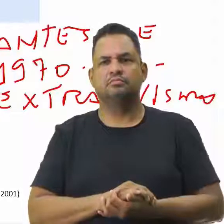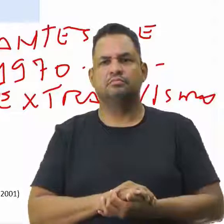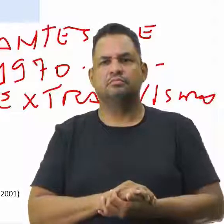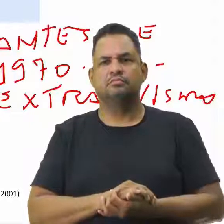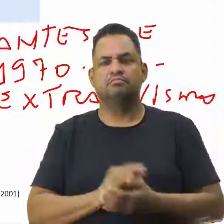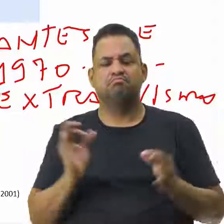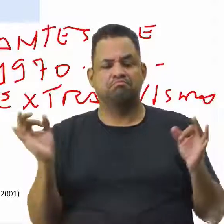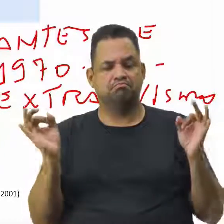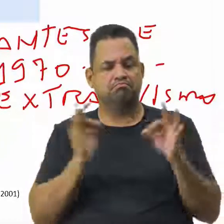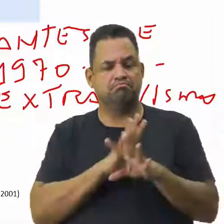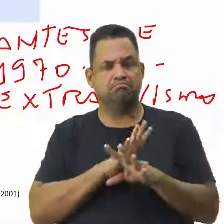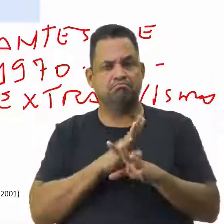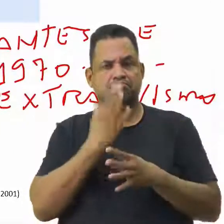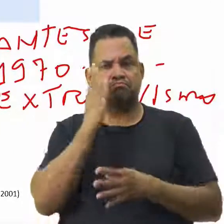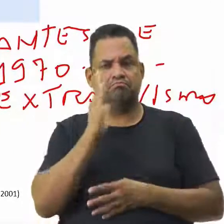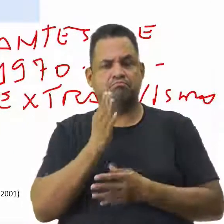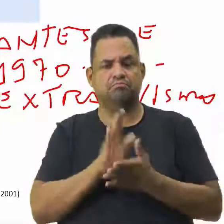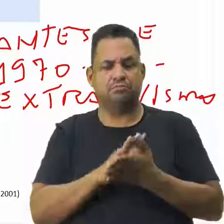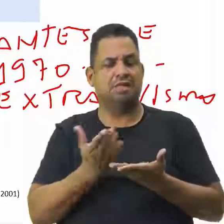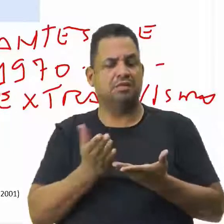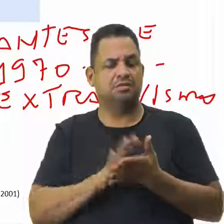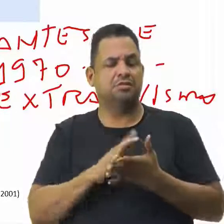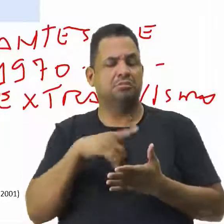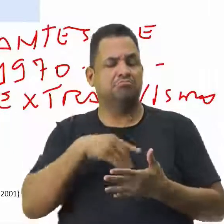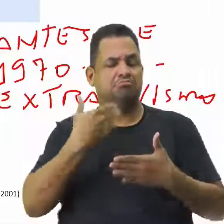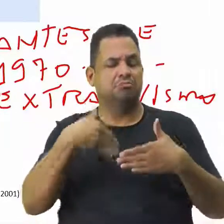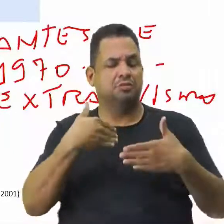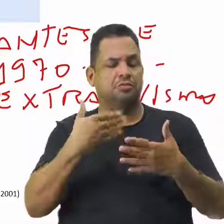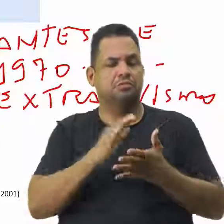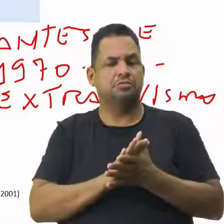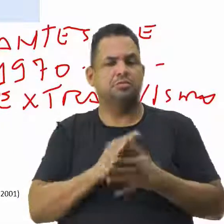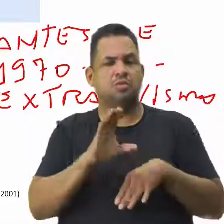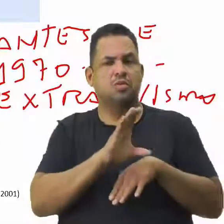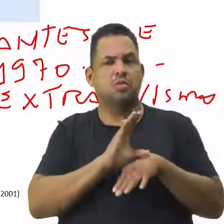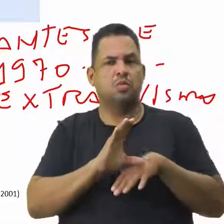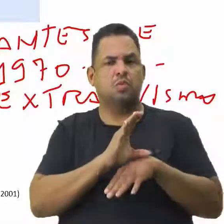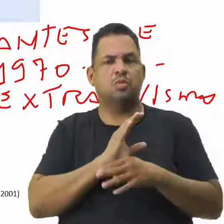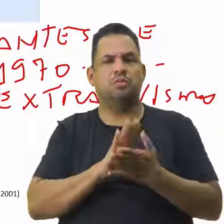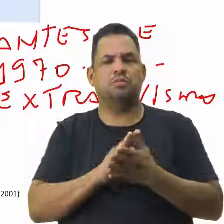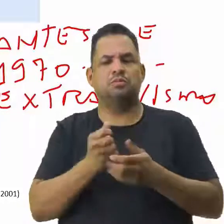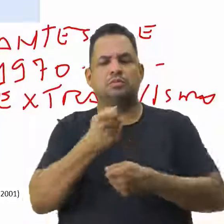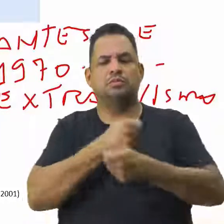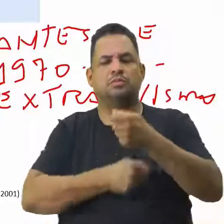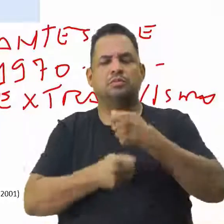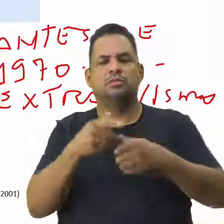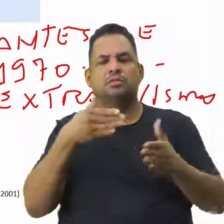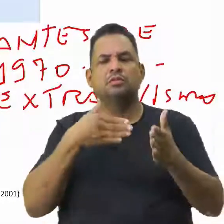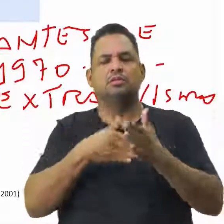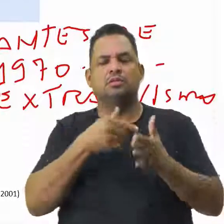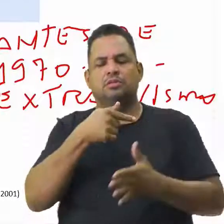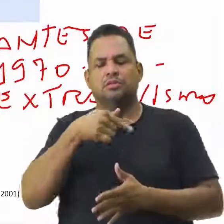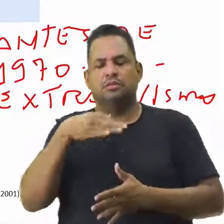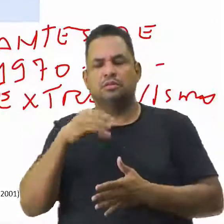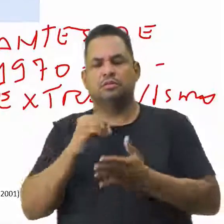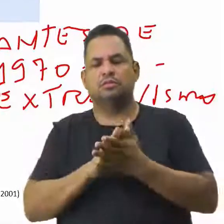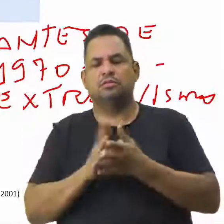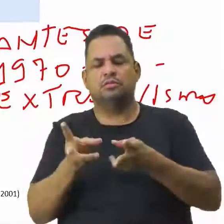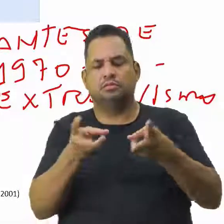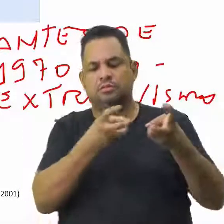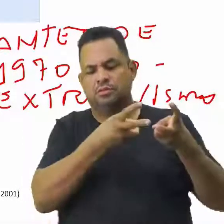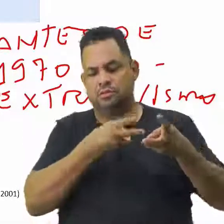Perfeito? Isso já caiu em concurso. Tá? A economia até os anos 70 em Rondônia predominava